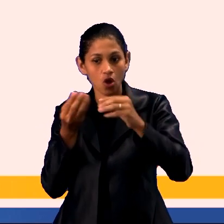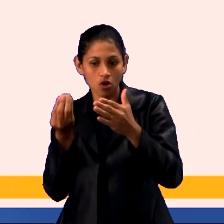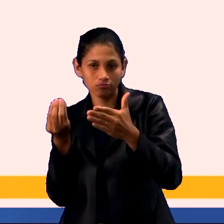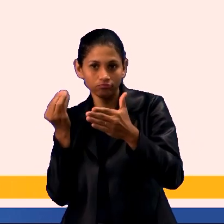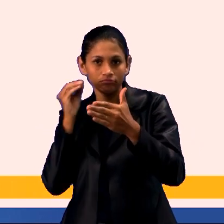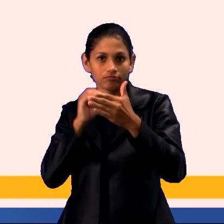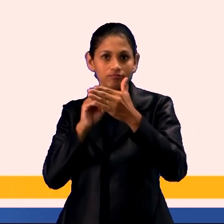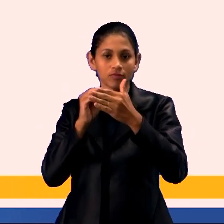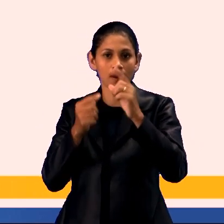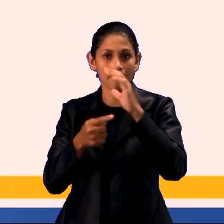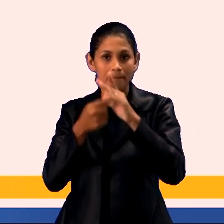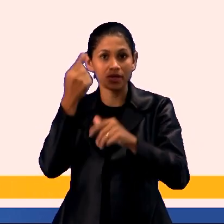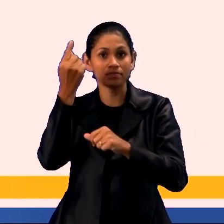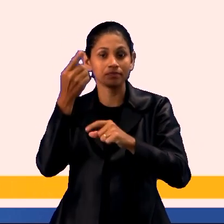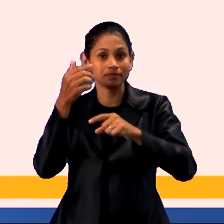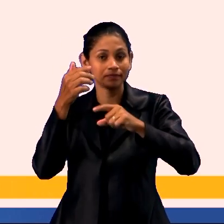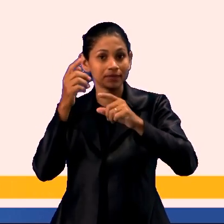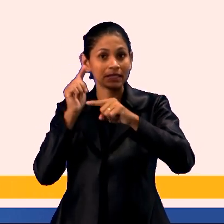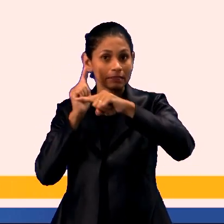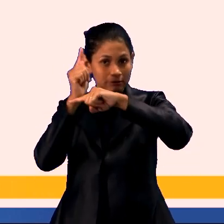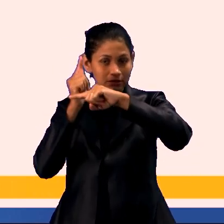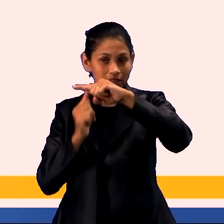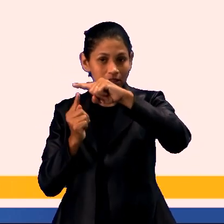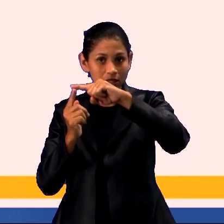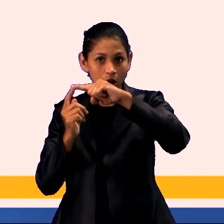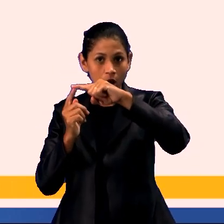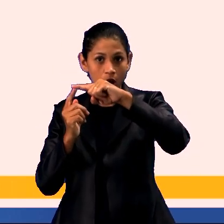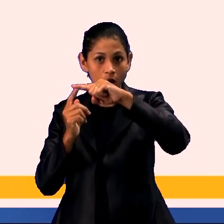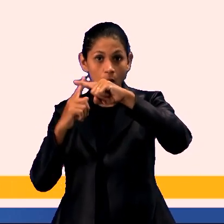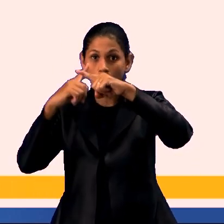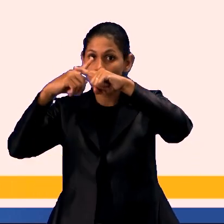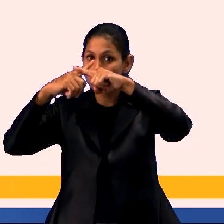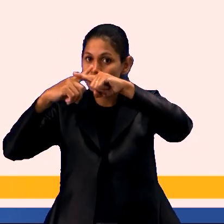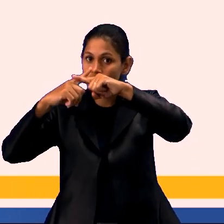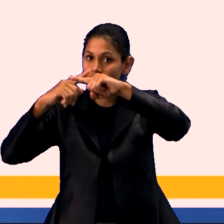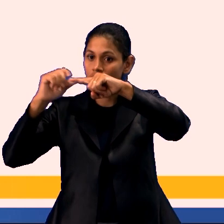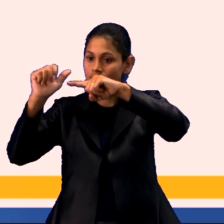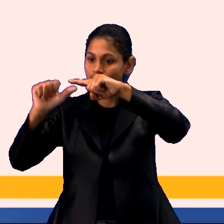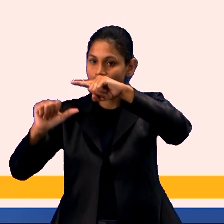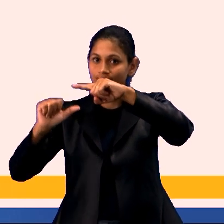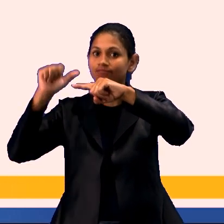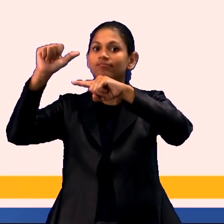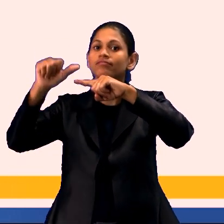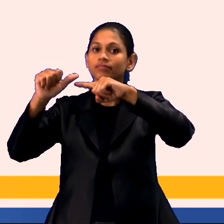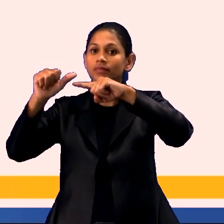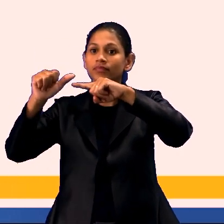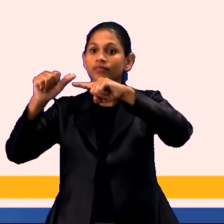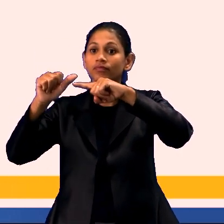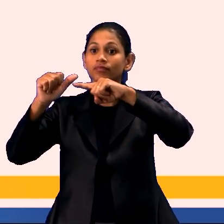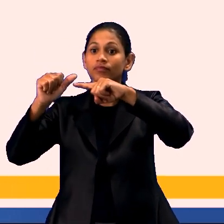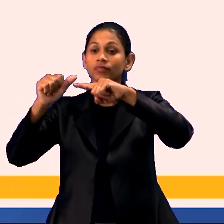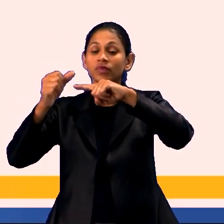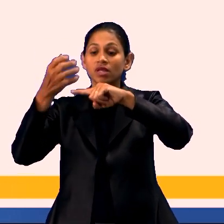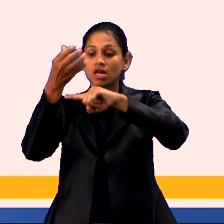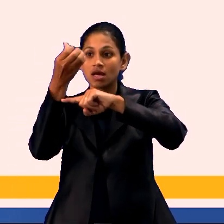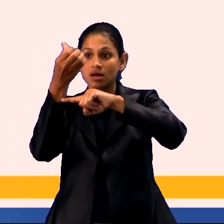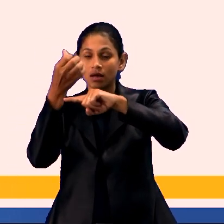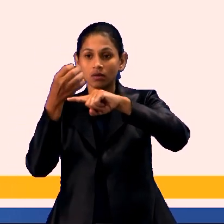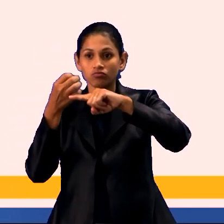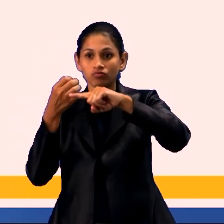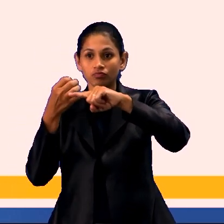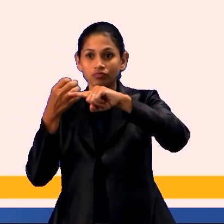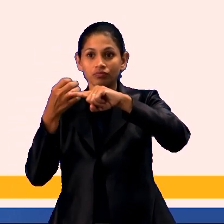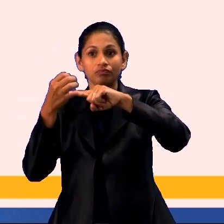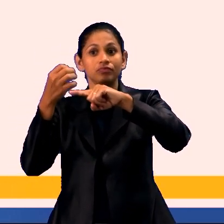fração, multiplica pelo inverso da segunda. A segunda não é 2/6, o inverso dela é o quê?